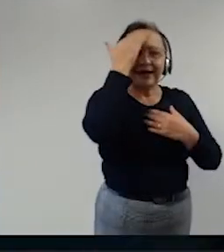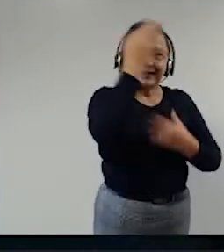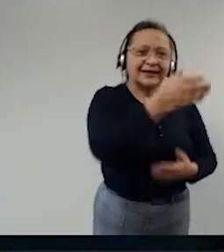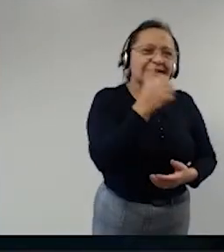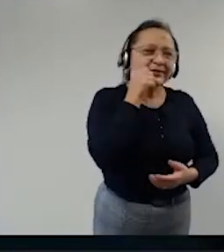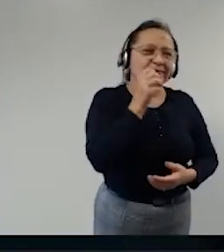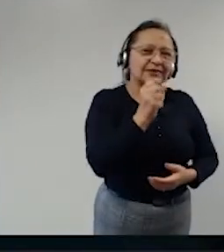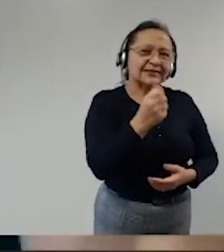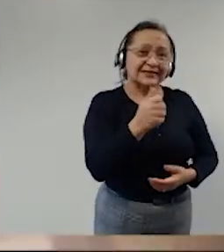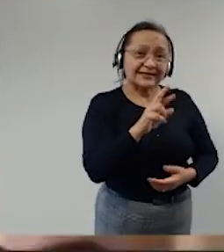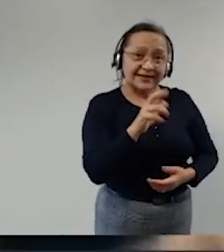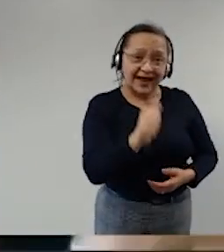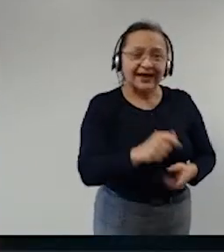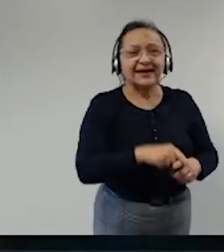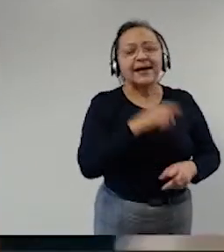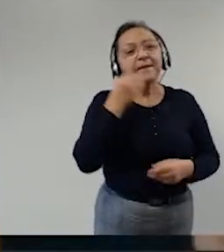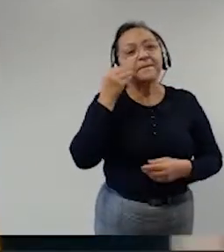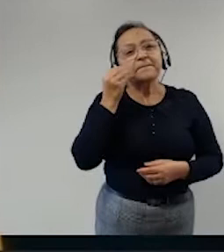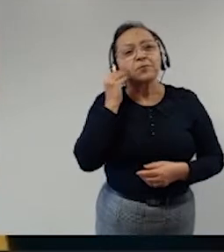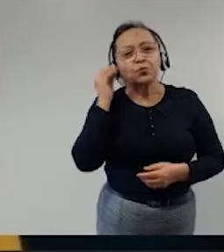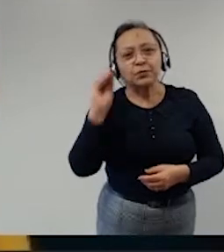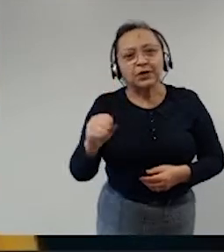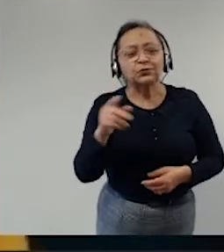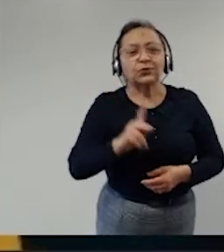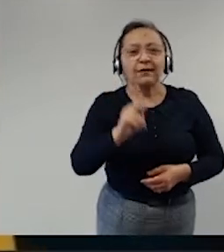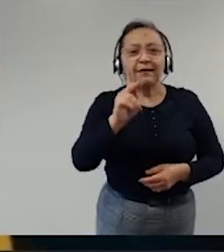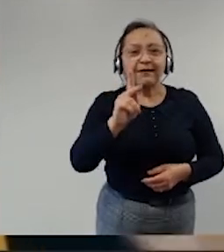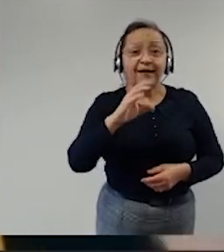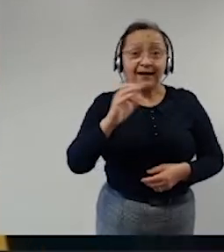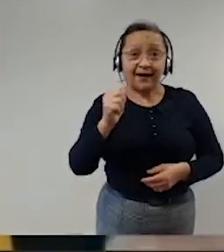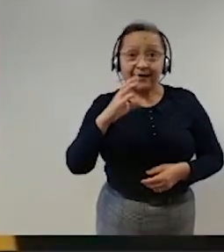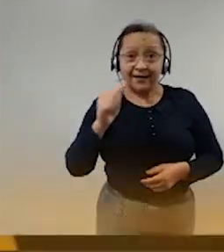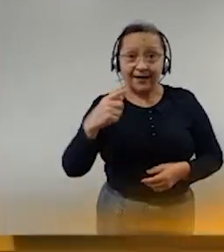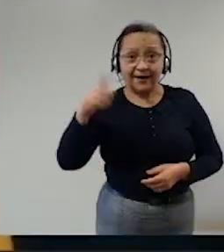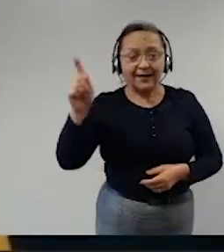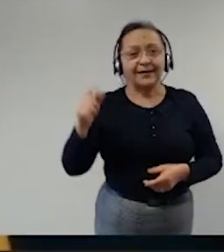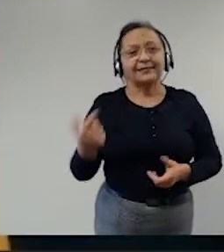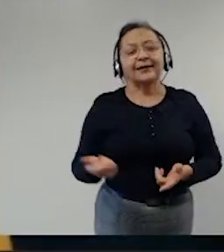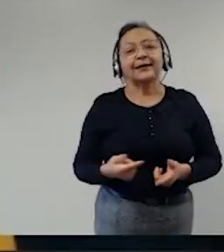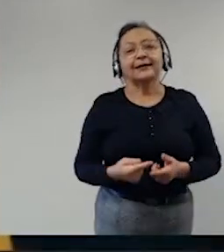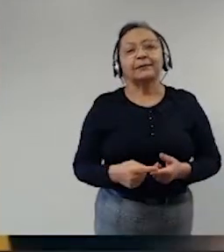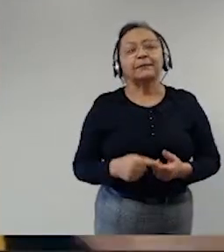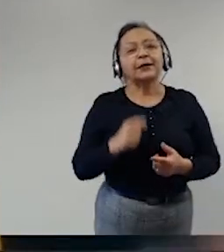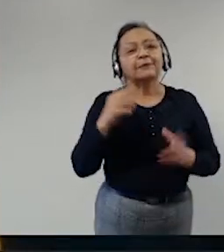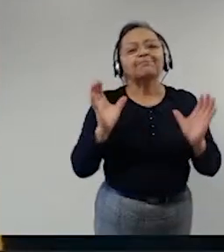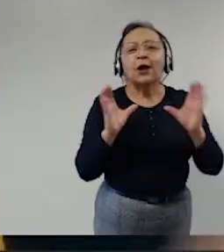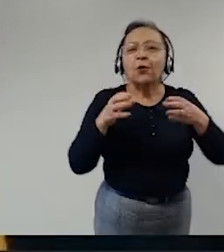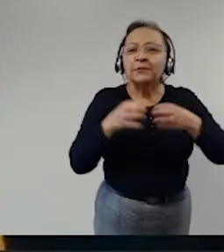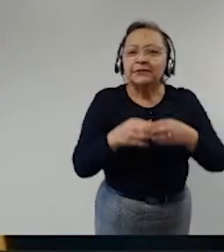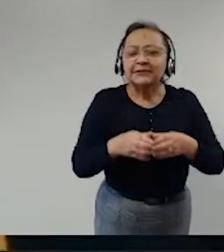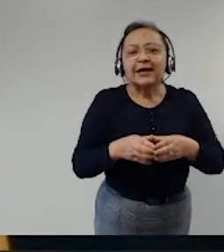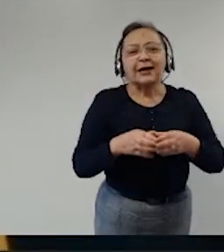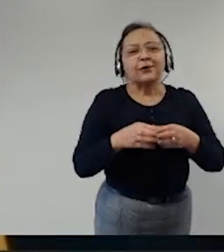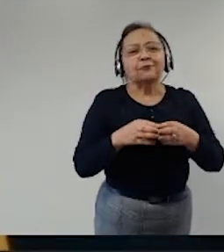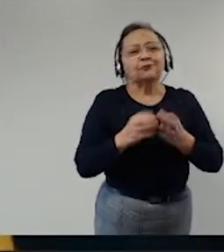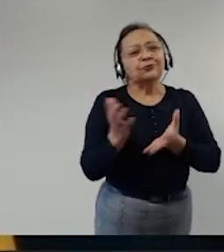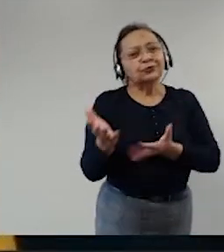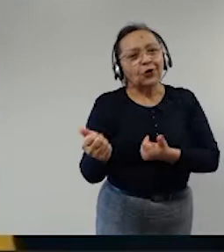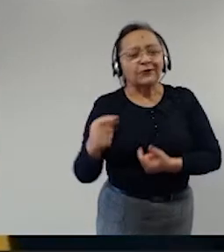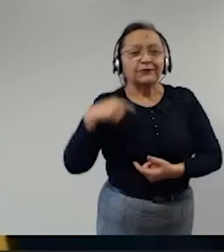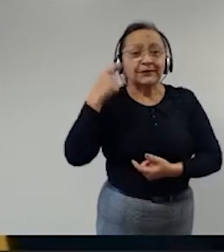agradeço imensamente a oportunidade, a Comissão Nacional da Jovem Advocacia, a oportunidade de